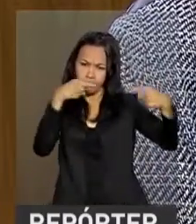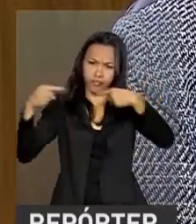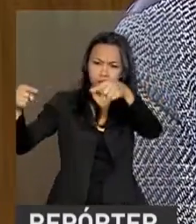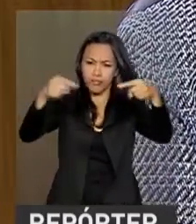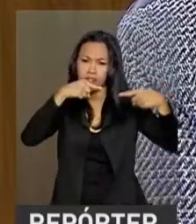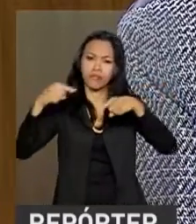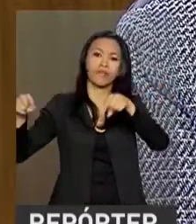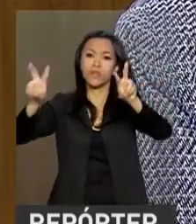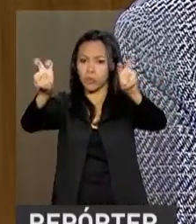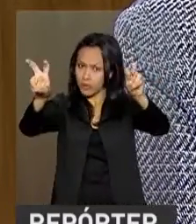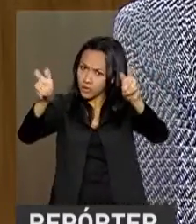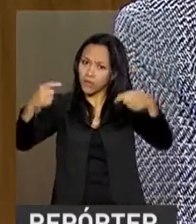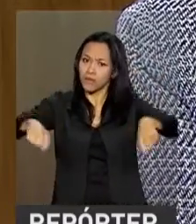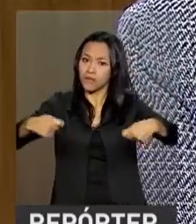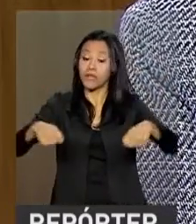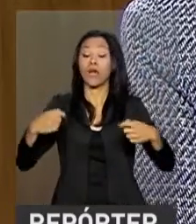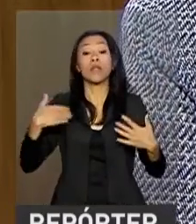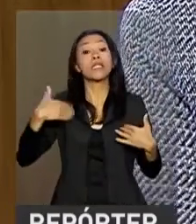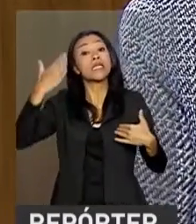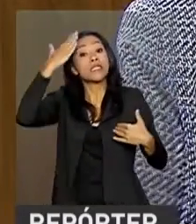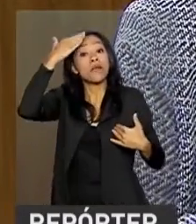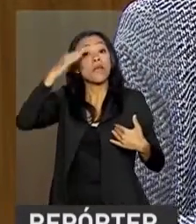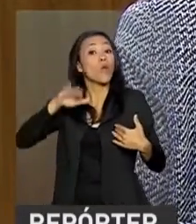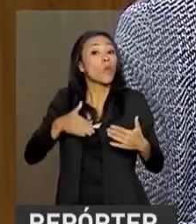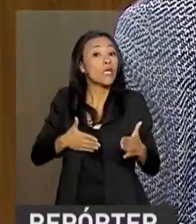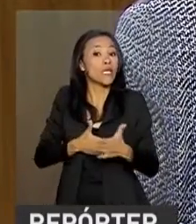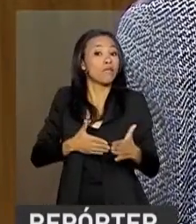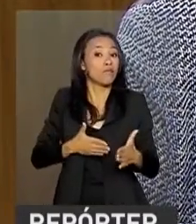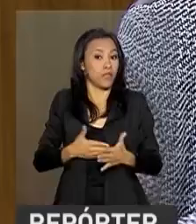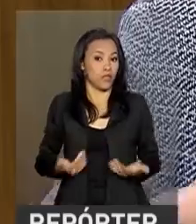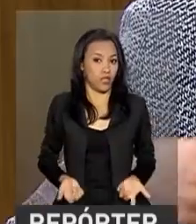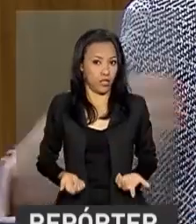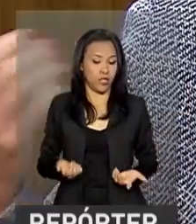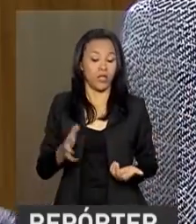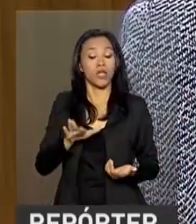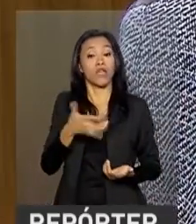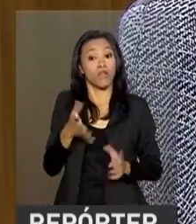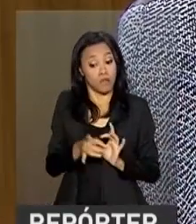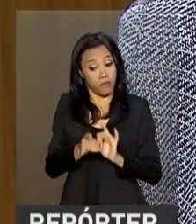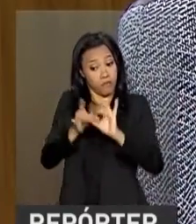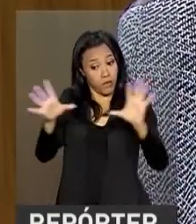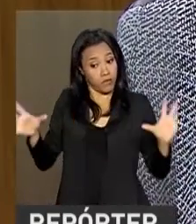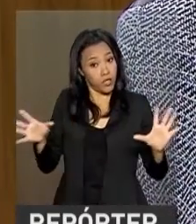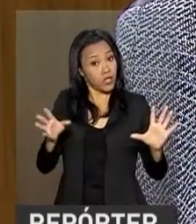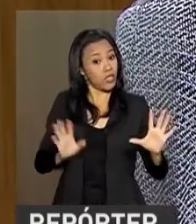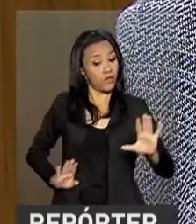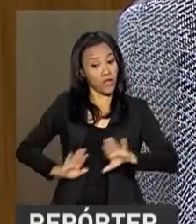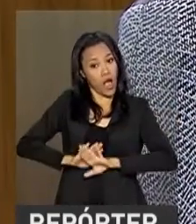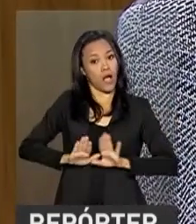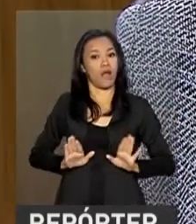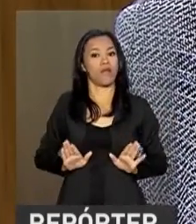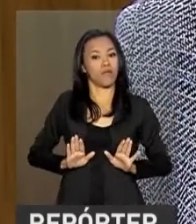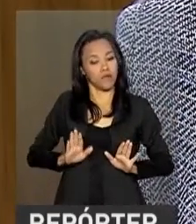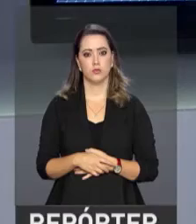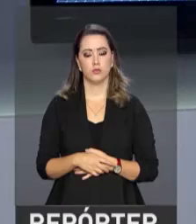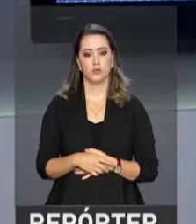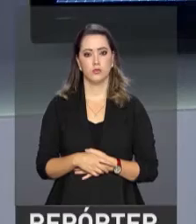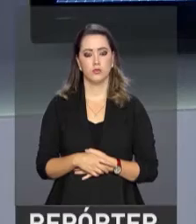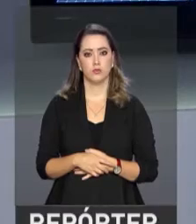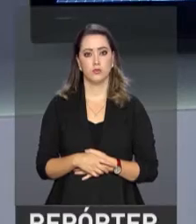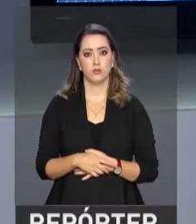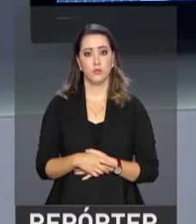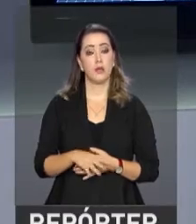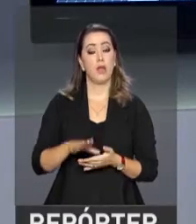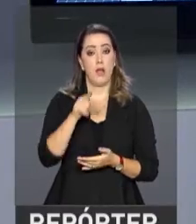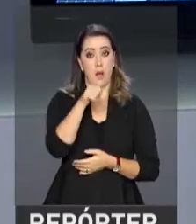você tem que saber o limite de onde começa a sua liberdade ea onde terá termina a do outro a